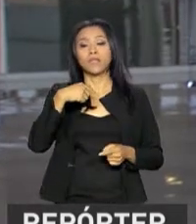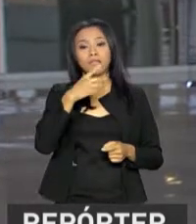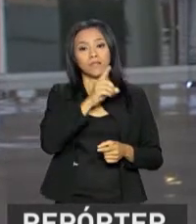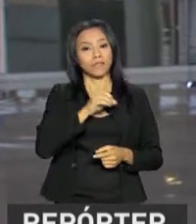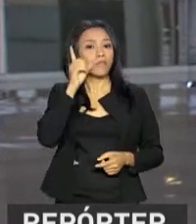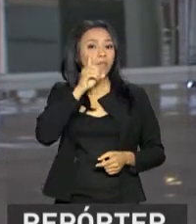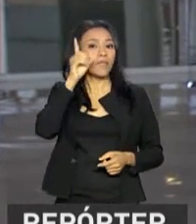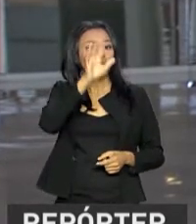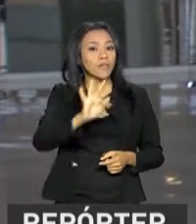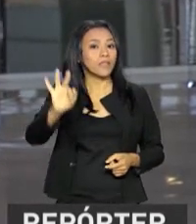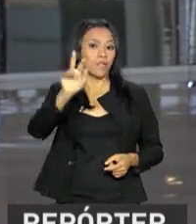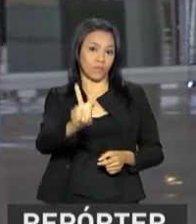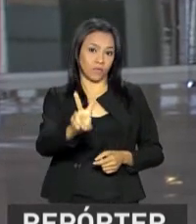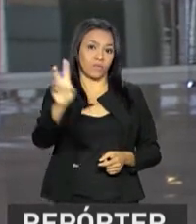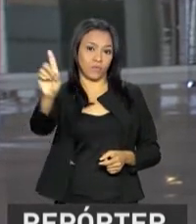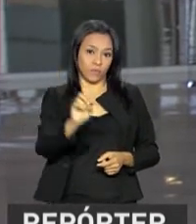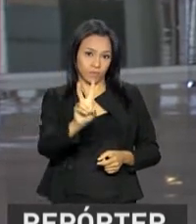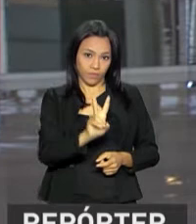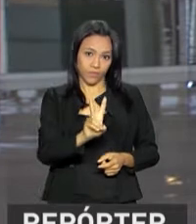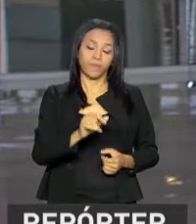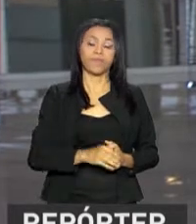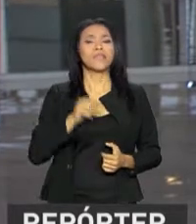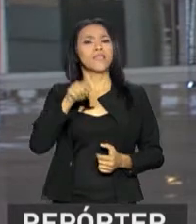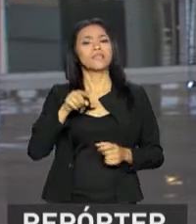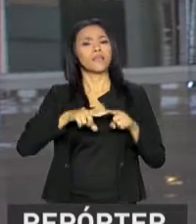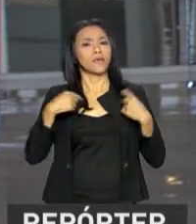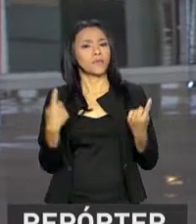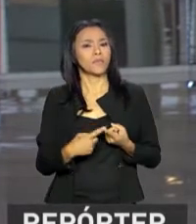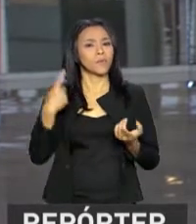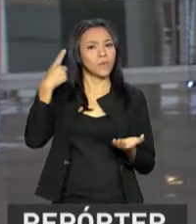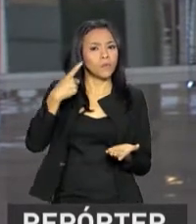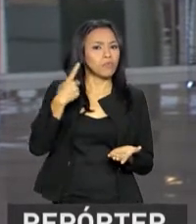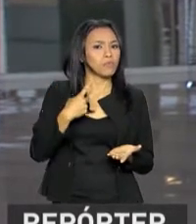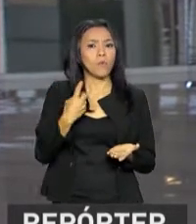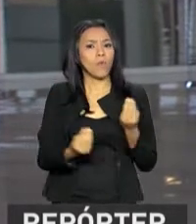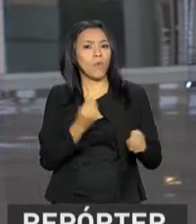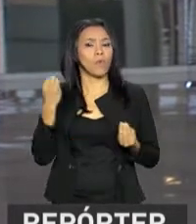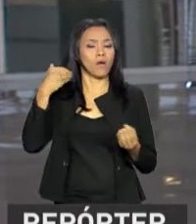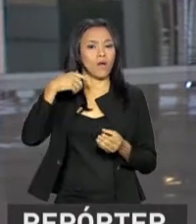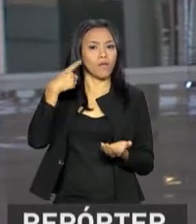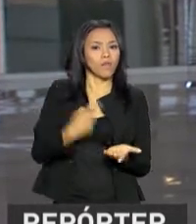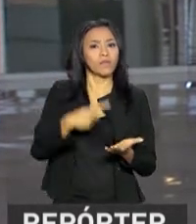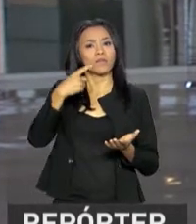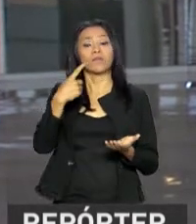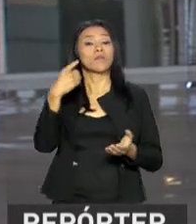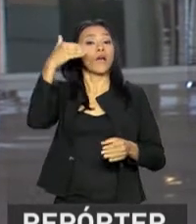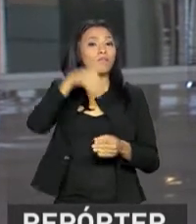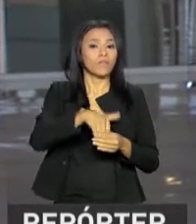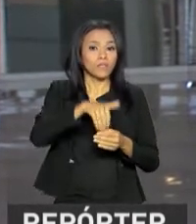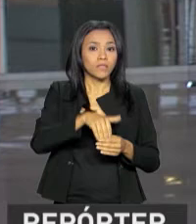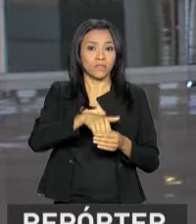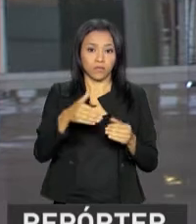moura e agnaldo ribeiro nesta reunião eles devem tratar da agenda de votações da câmara dos deputados à tarde o presidente michel temer